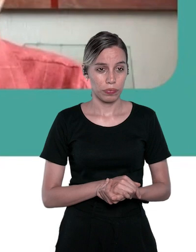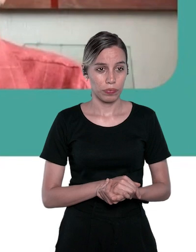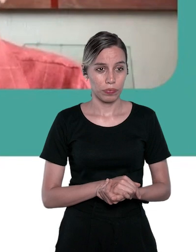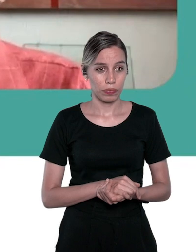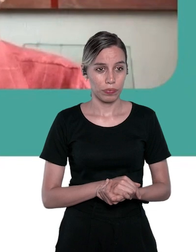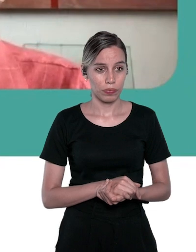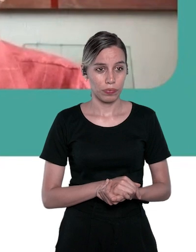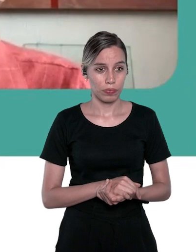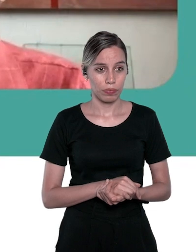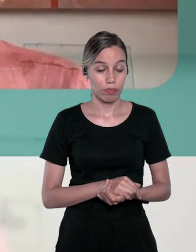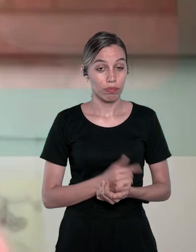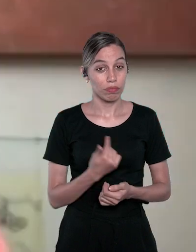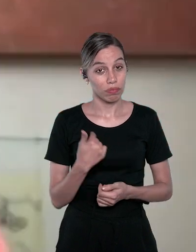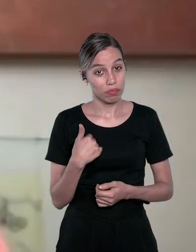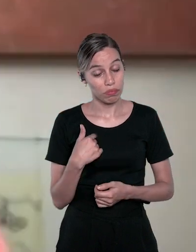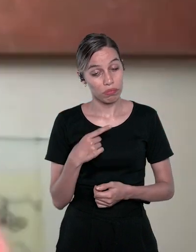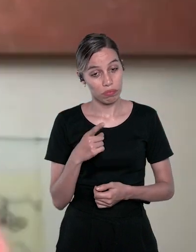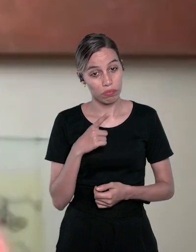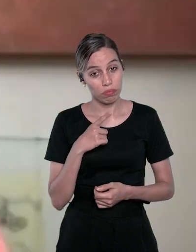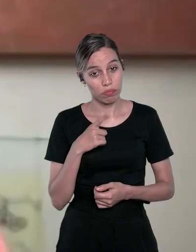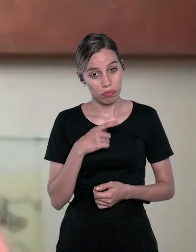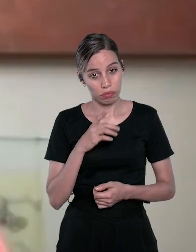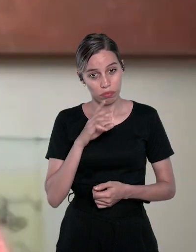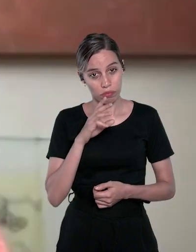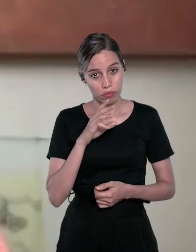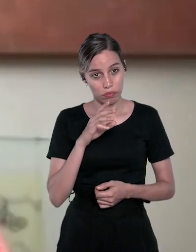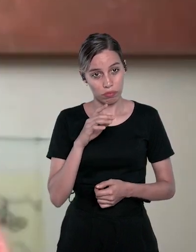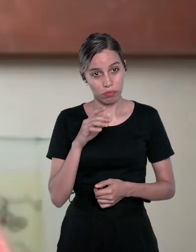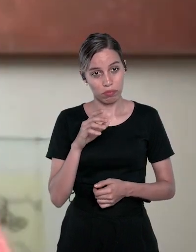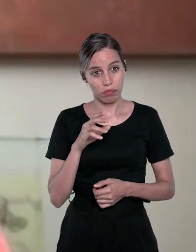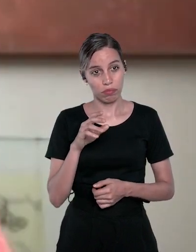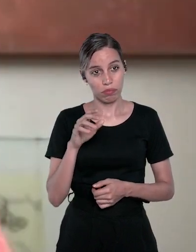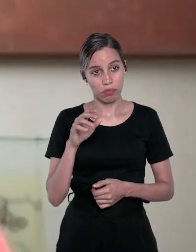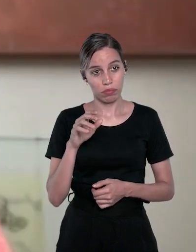Olha, eu tenho o meu e-mail,